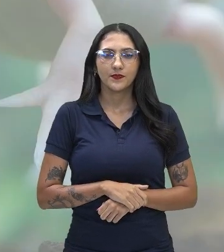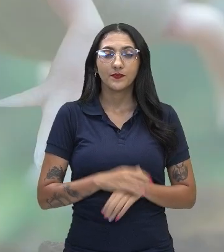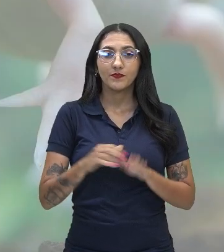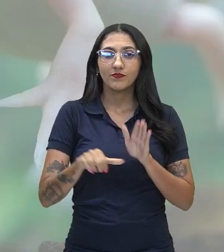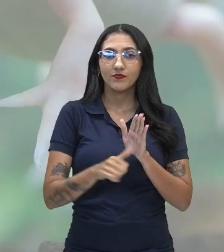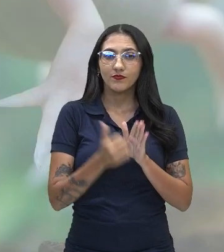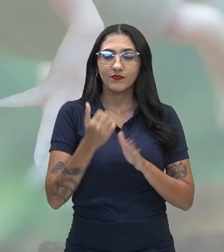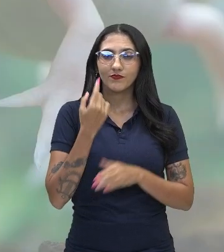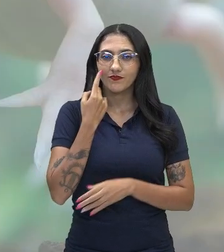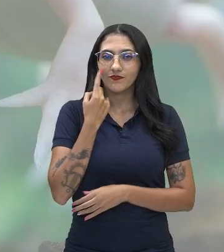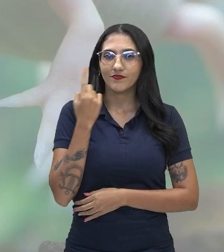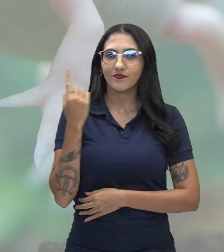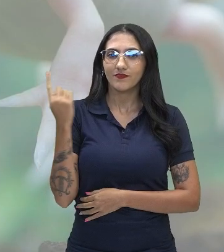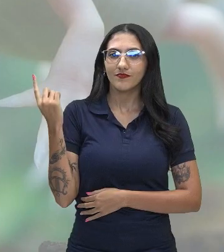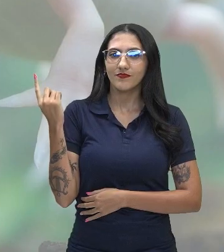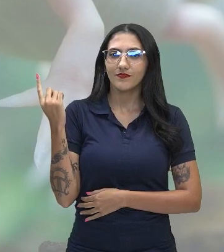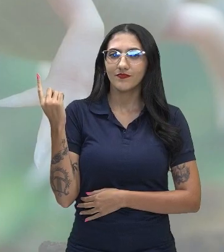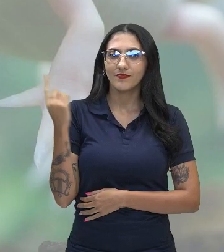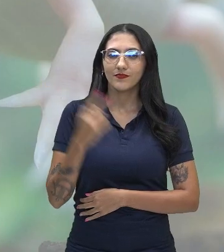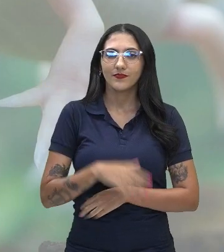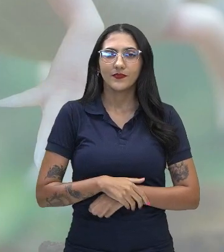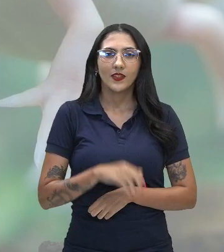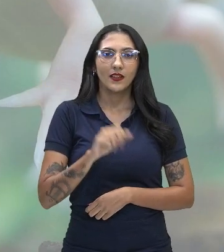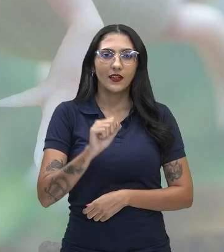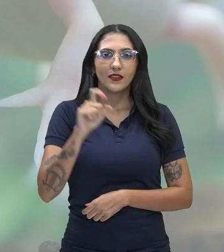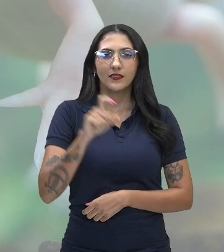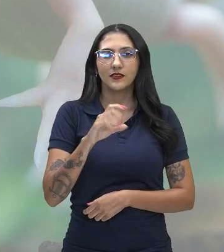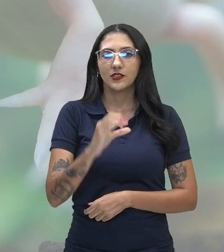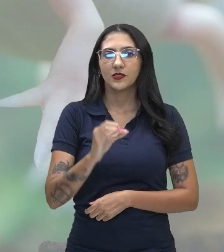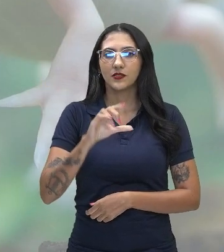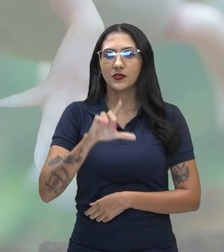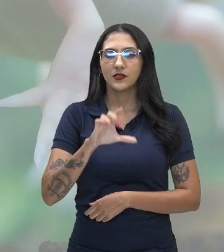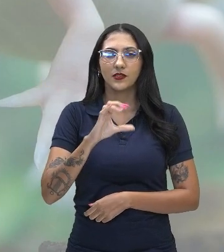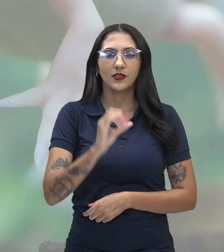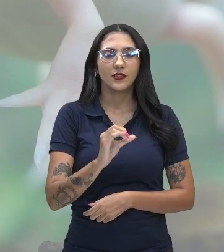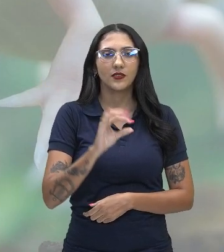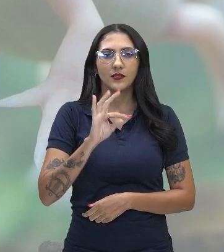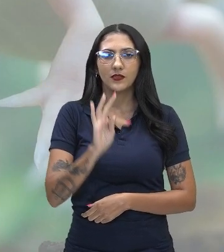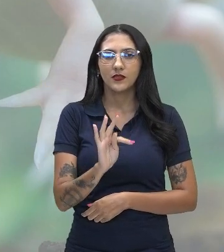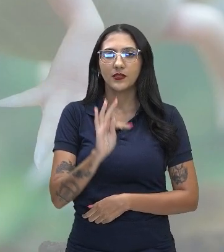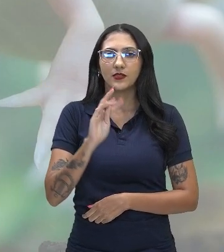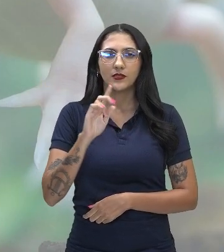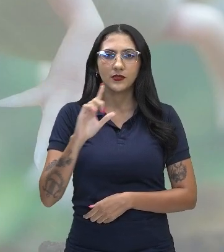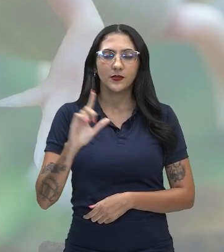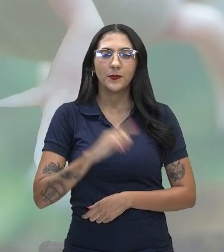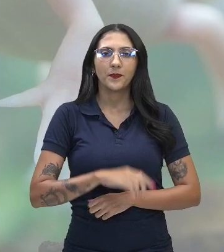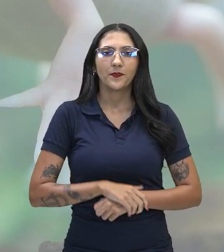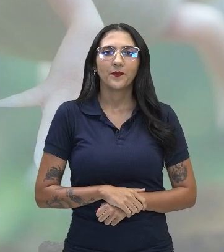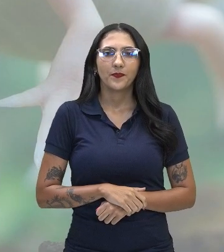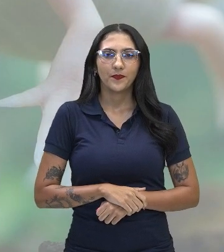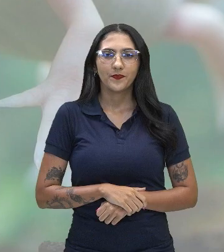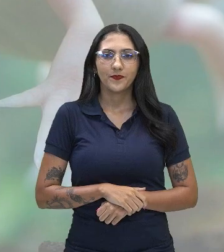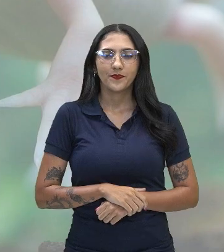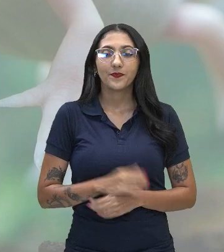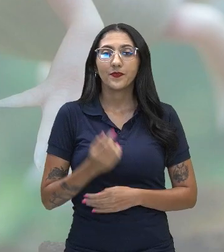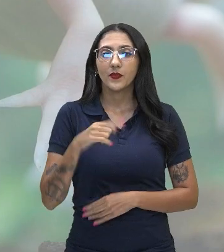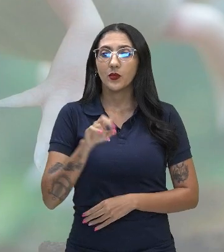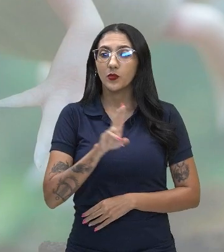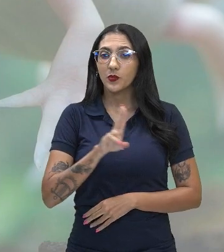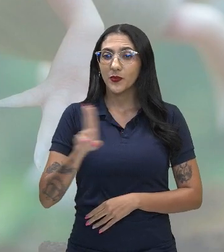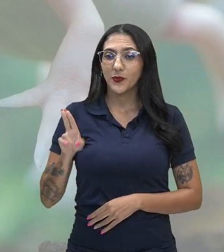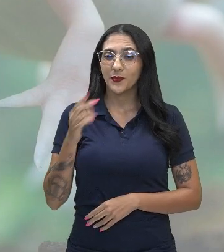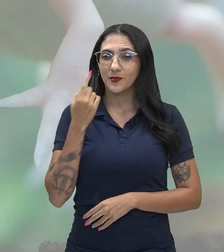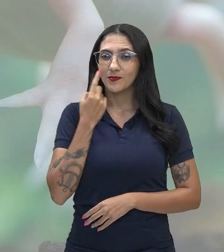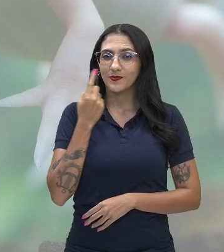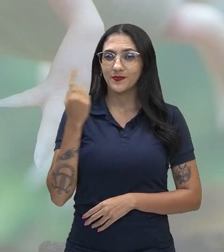axolotl, ou axolotl, ou axolotl, the regenerator, é o nome deste